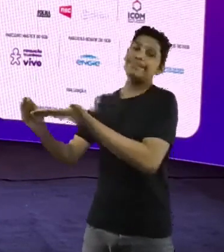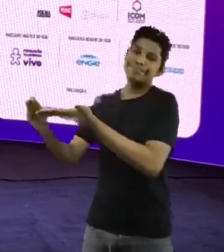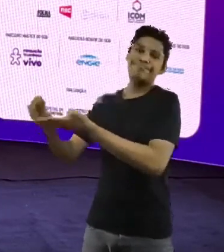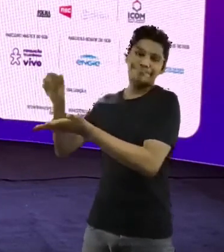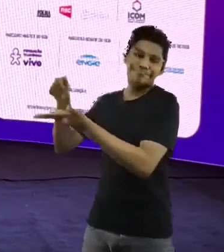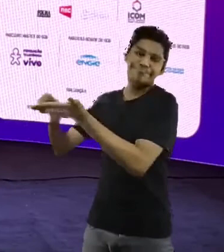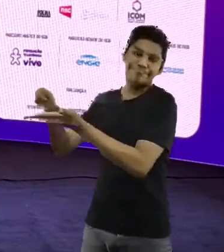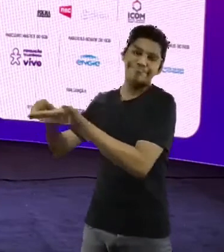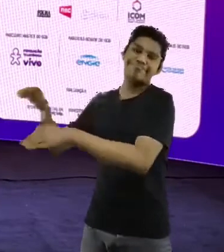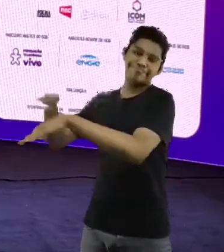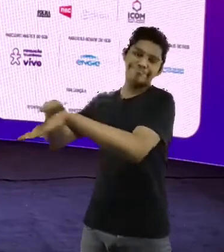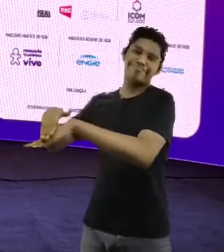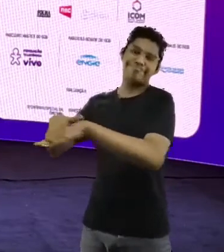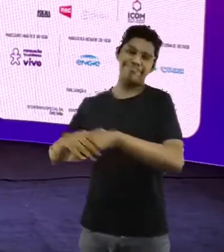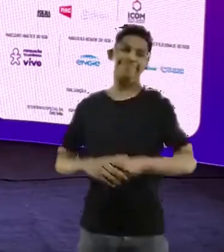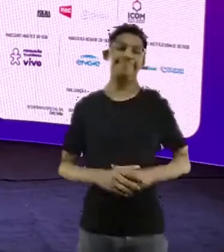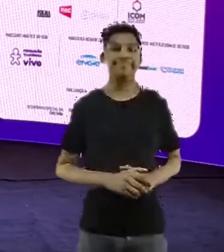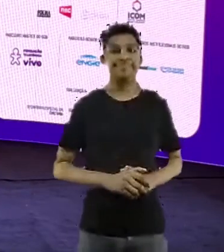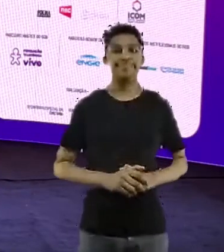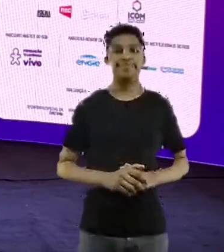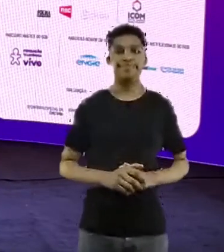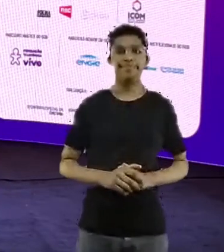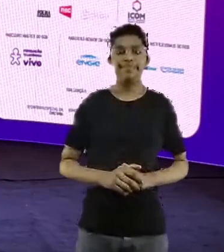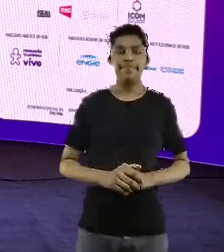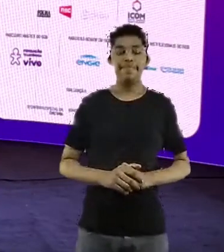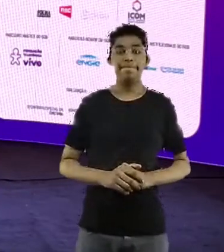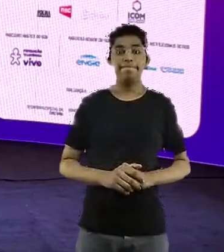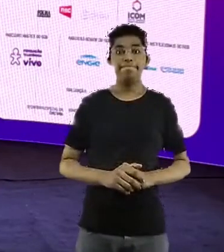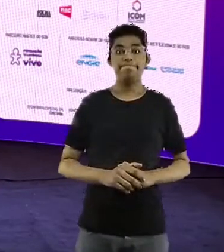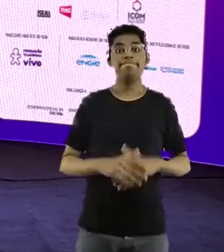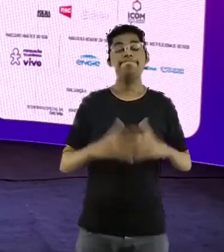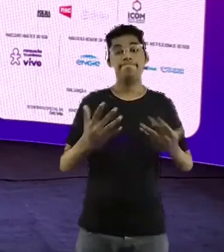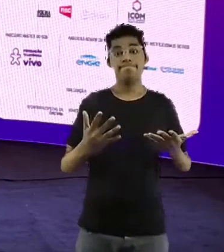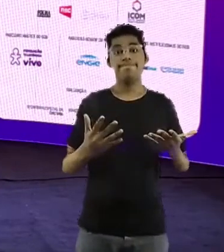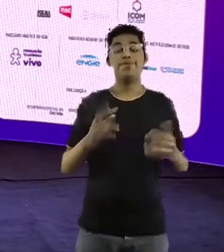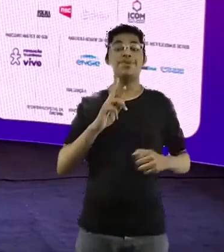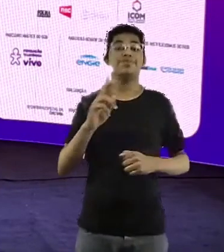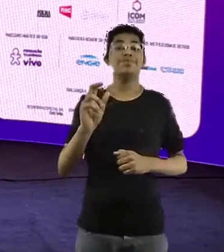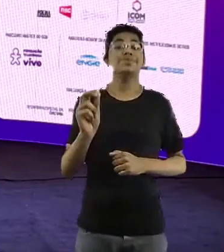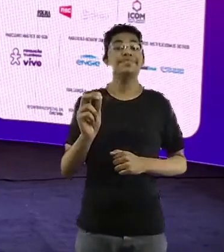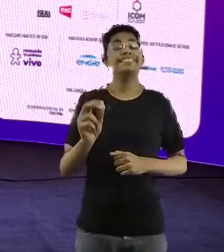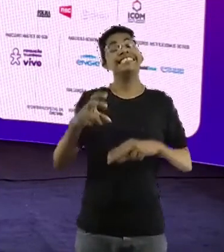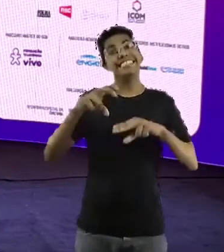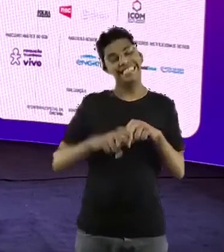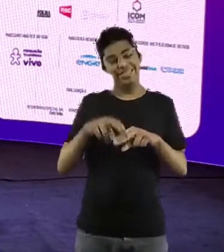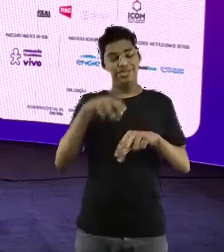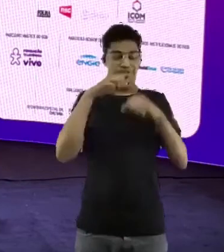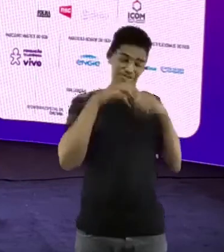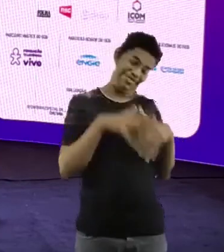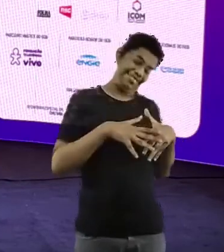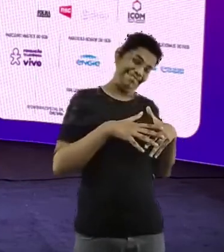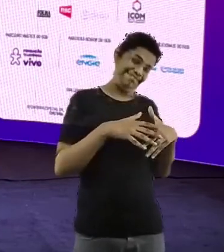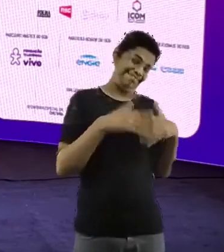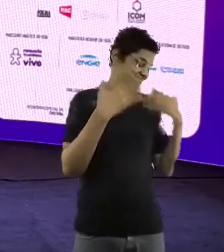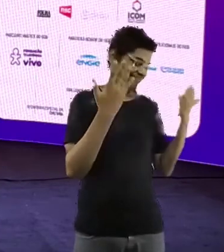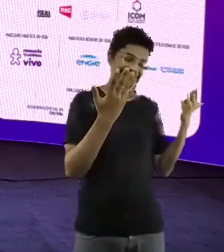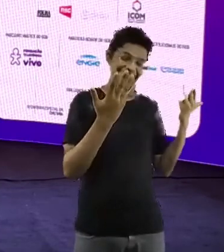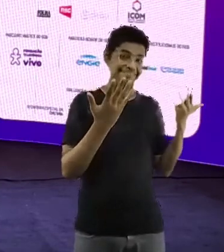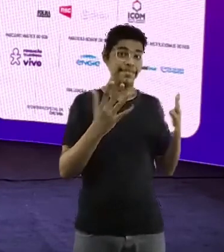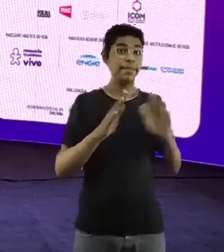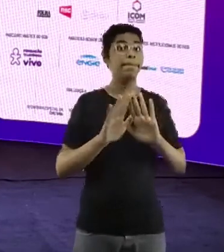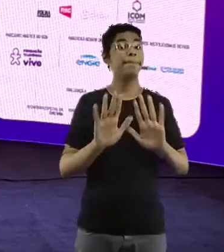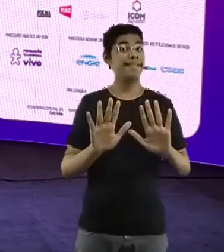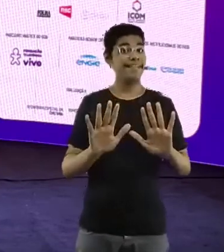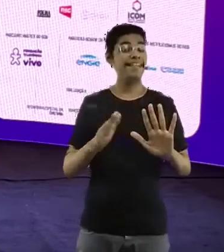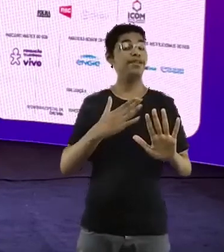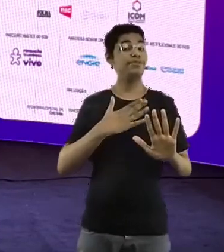resposta, eu acho que é muito mais uma situação de sentar e chorar. Mas nem tudo está perdido, tá? Por que